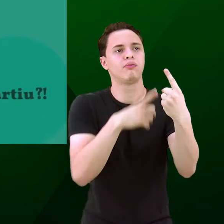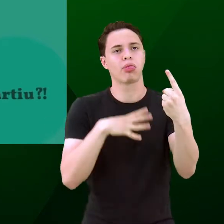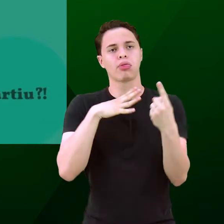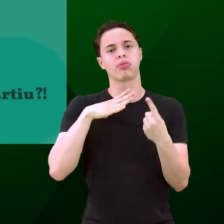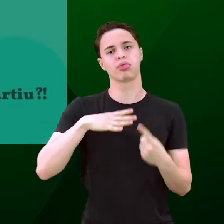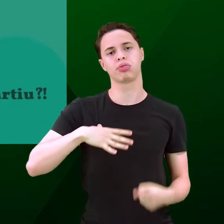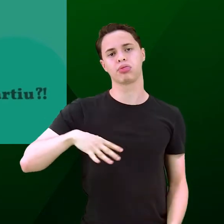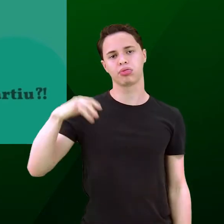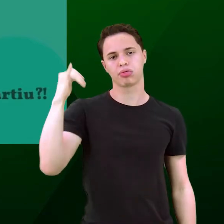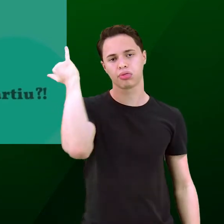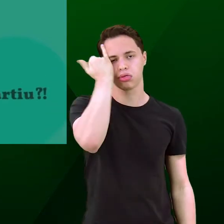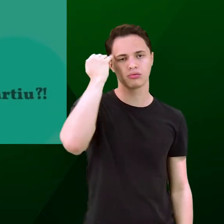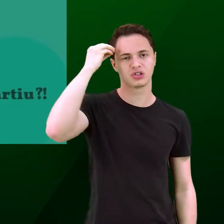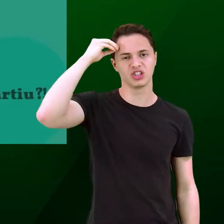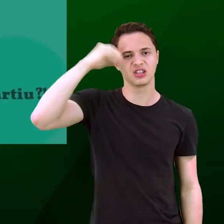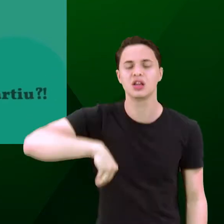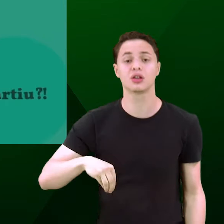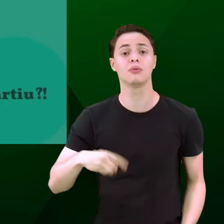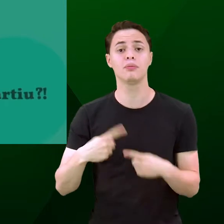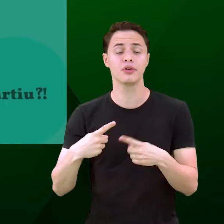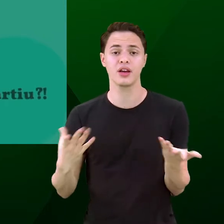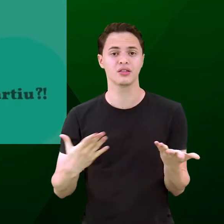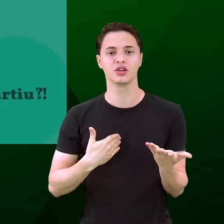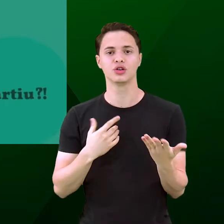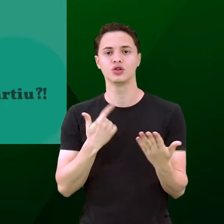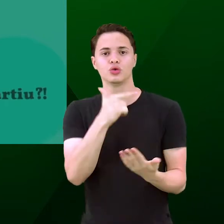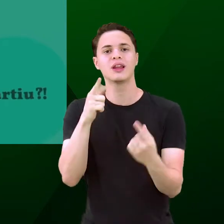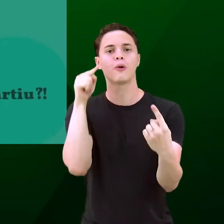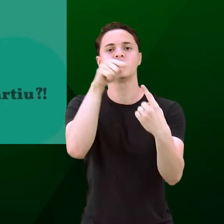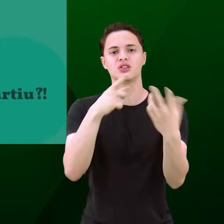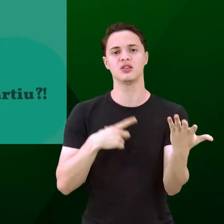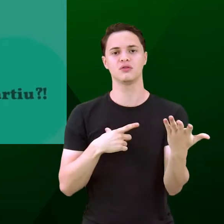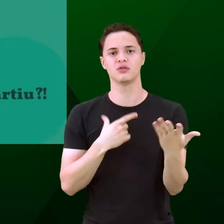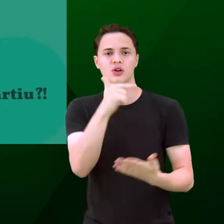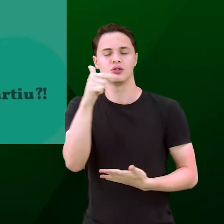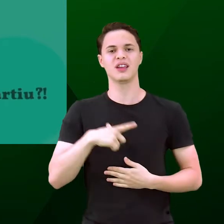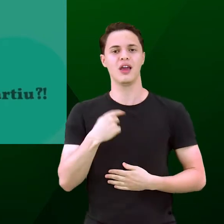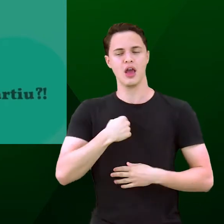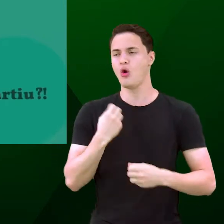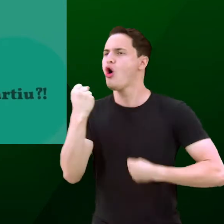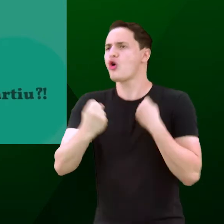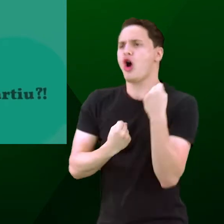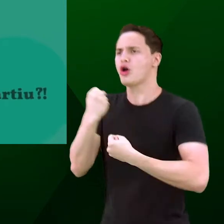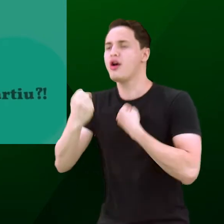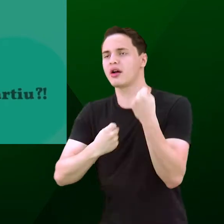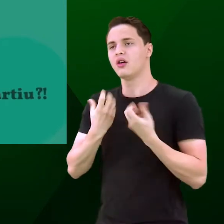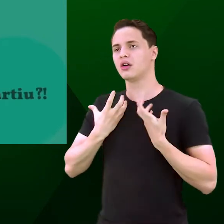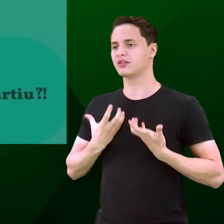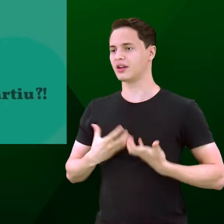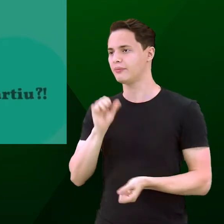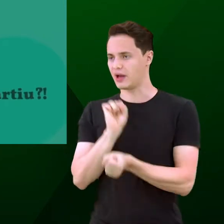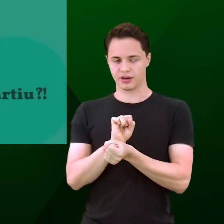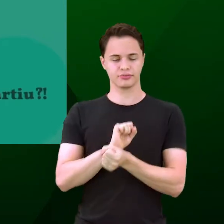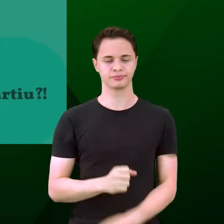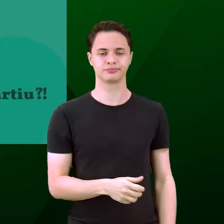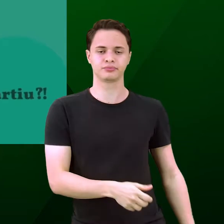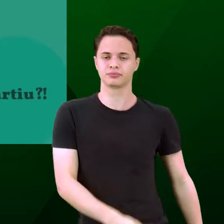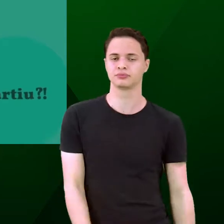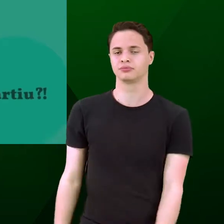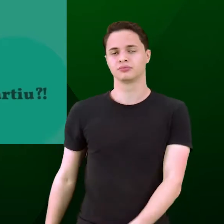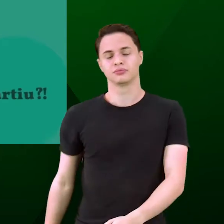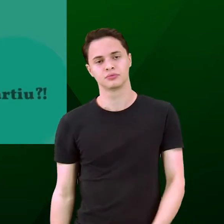a atividade em relação ao homem, à mulher, né? Cada um vai ter uma demanda em relação ao que